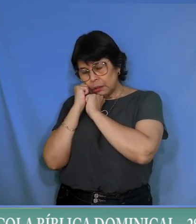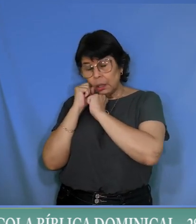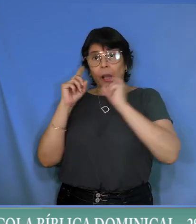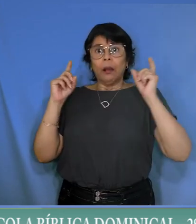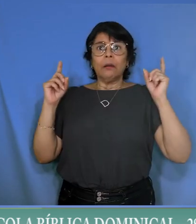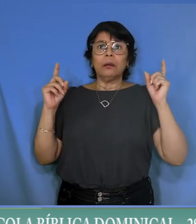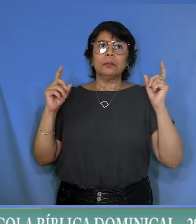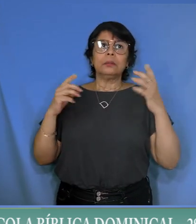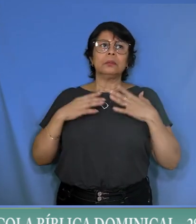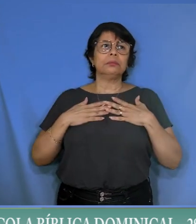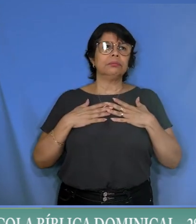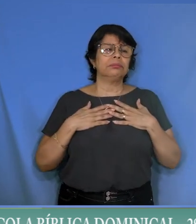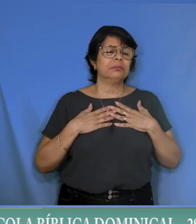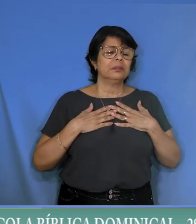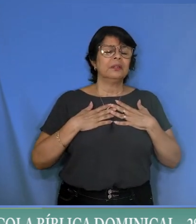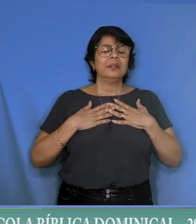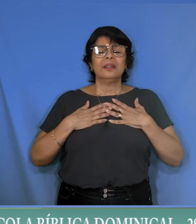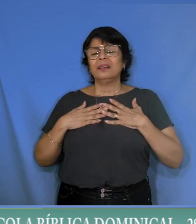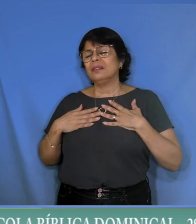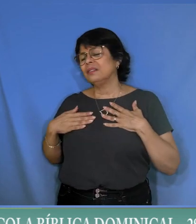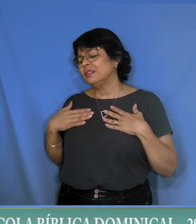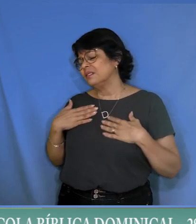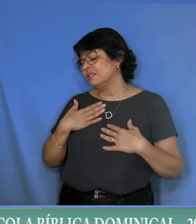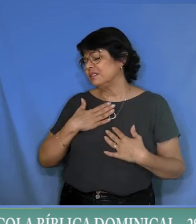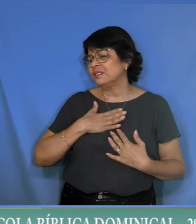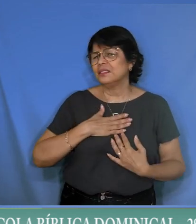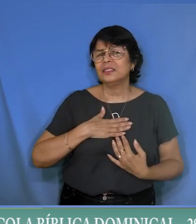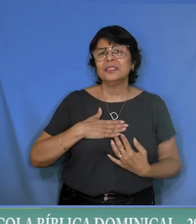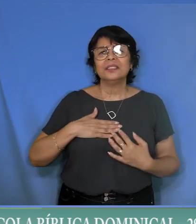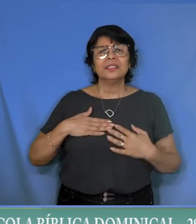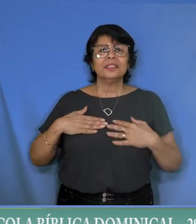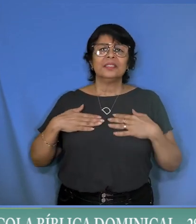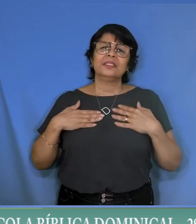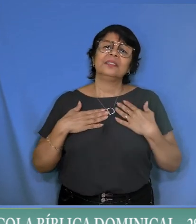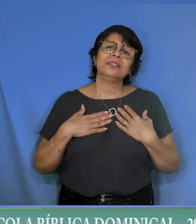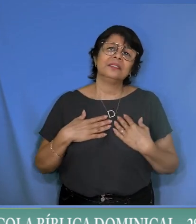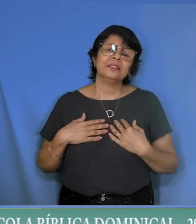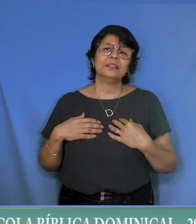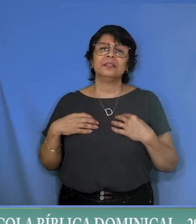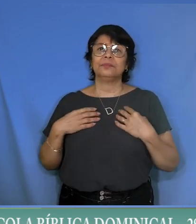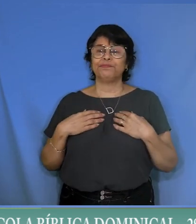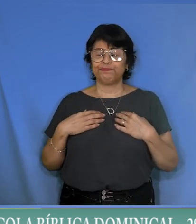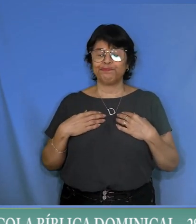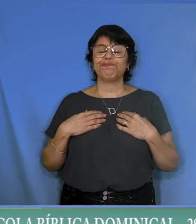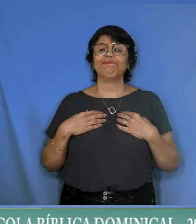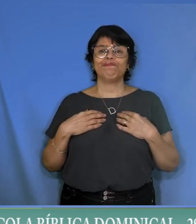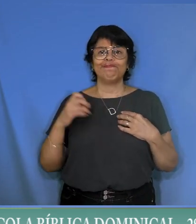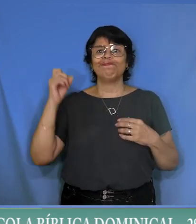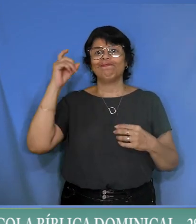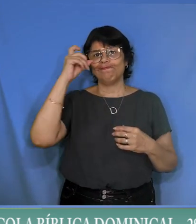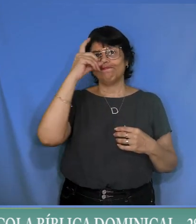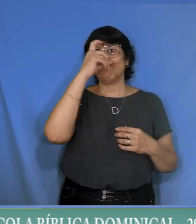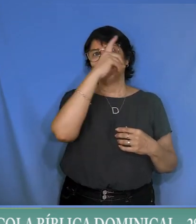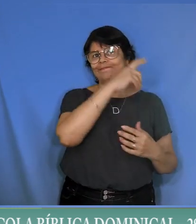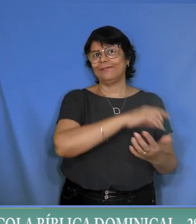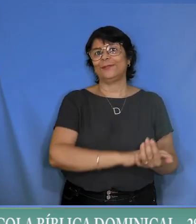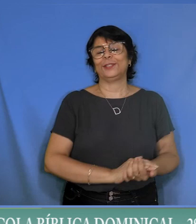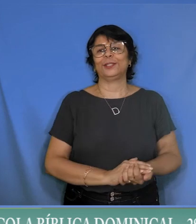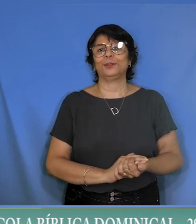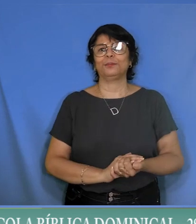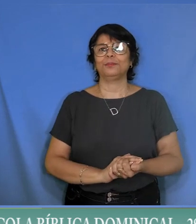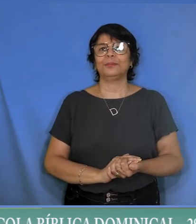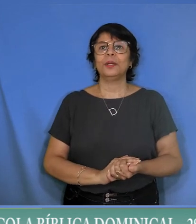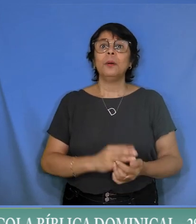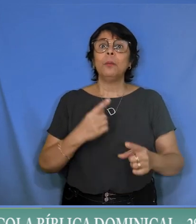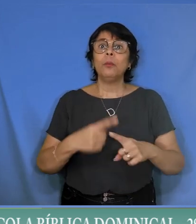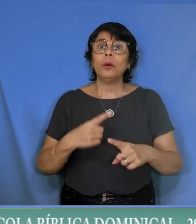Gritaria, sabe? Alguém pergunta, responde com rispidez, o contrário de simpatia, o contrário de graça. Lembra